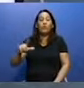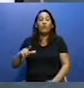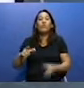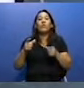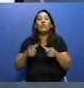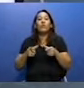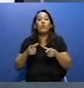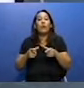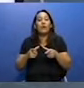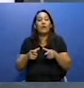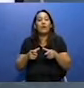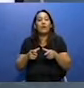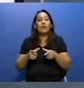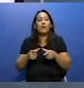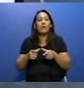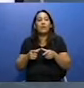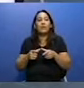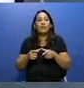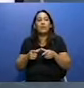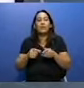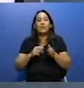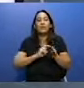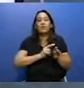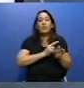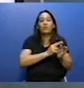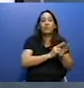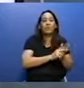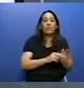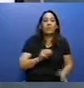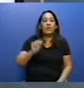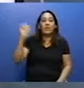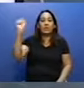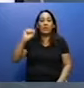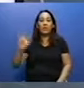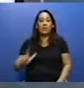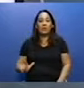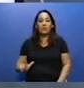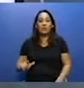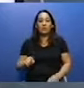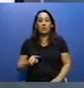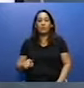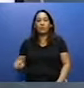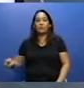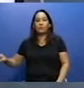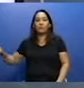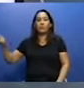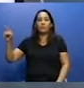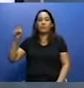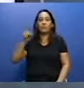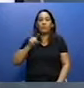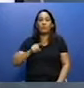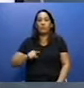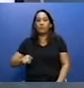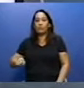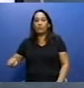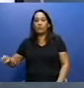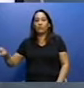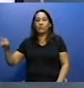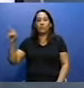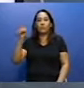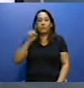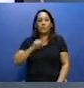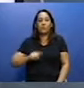ó. Então, este é o meu motivo. Contorna bem bonito o